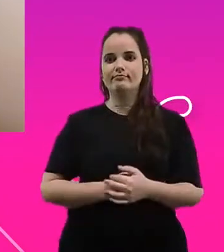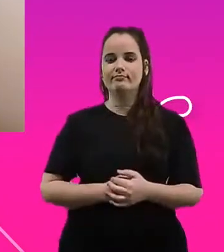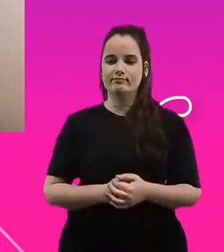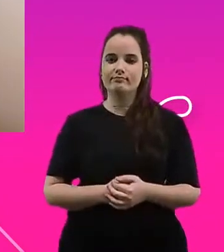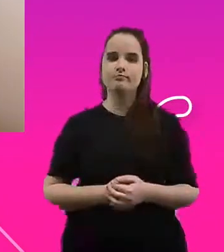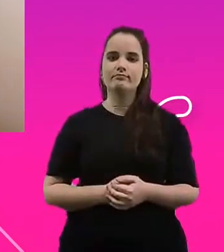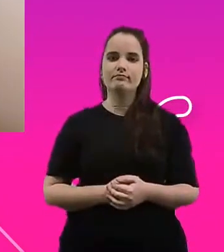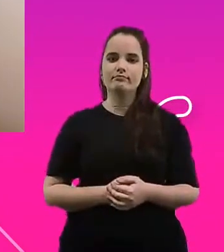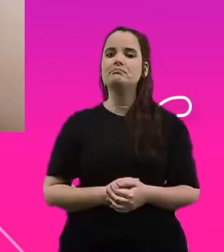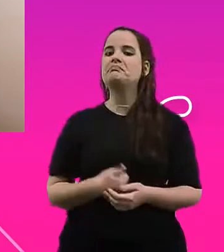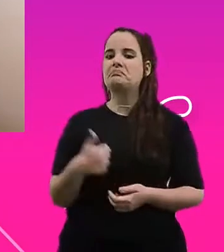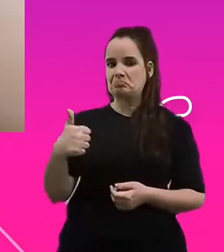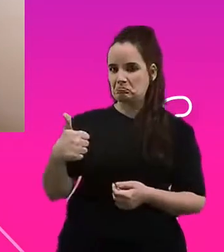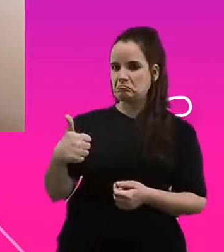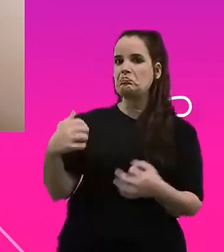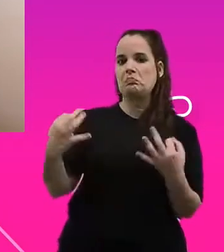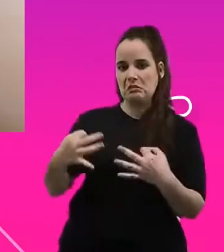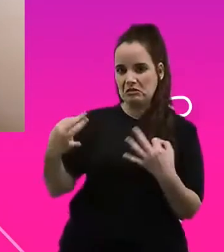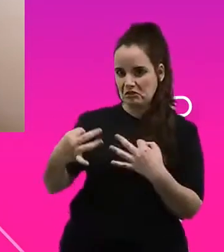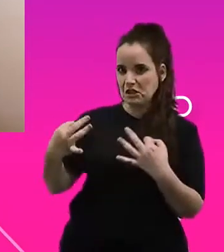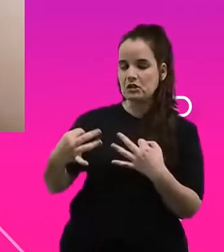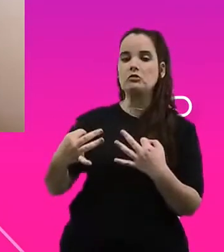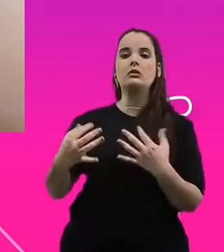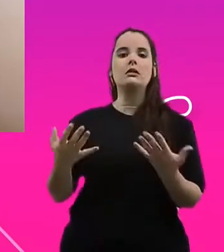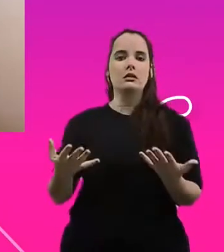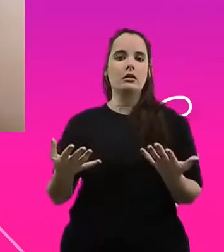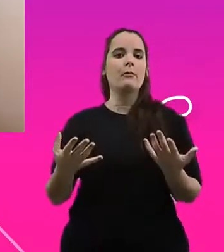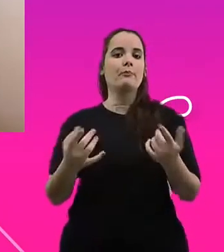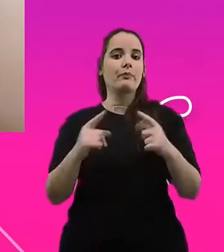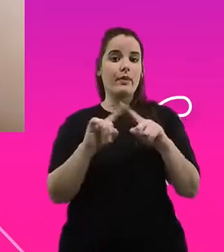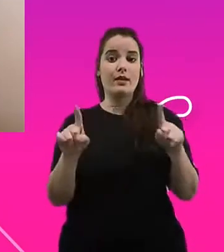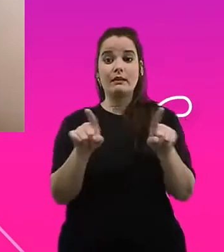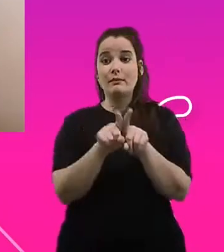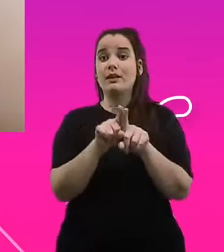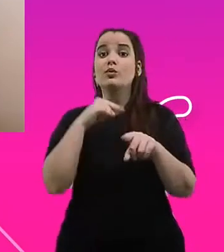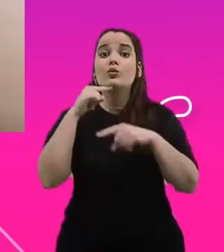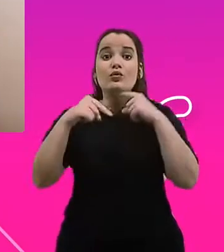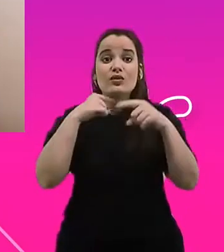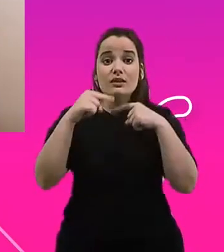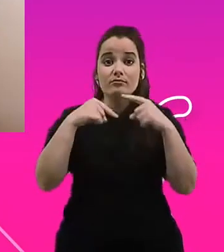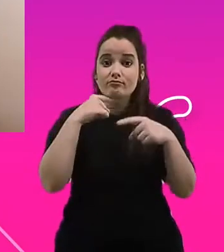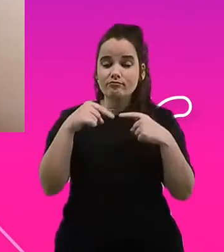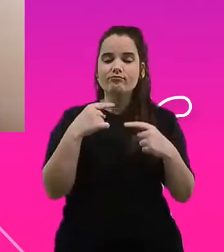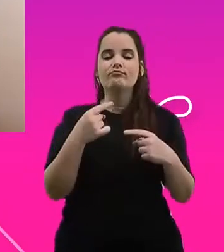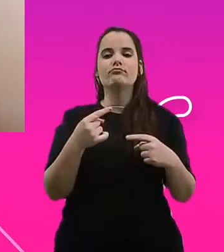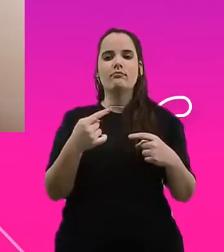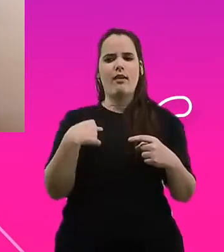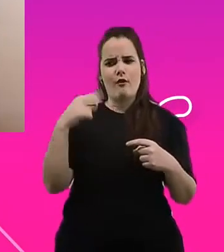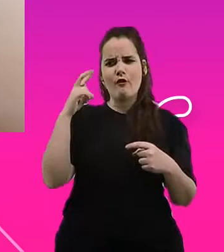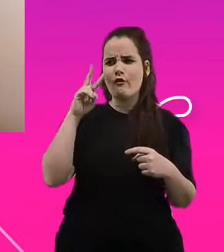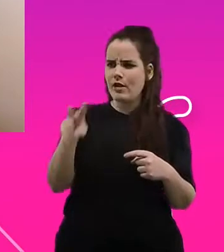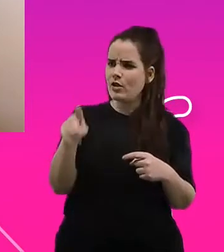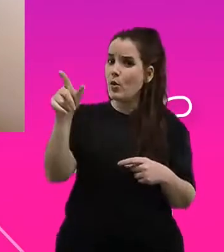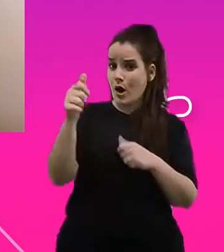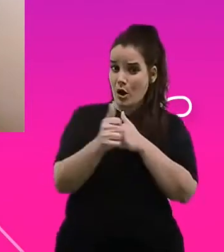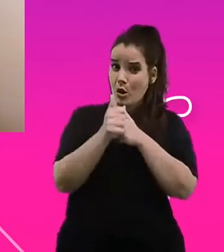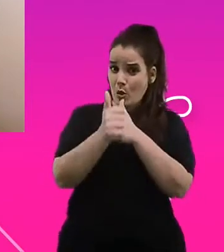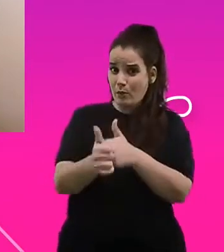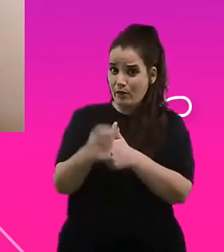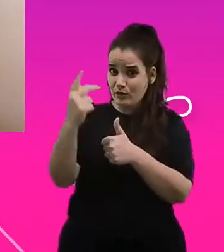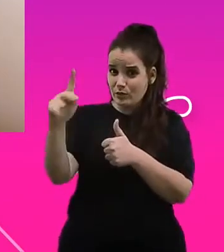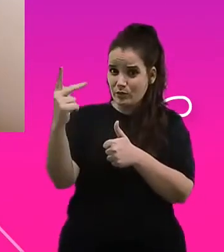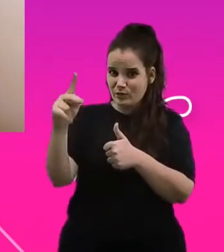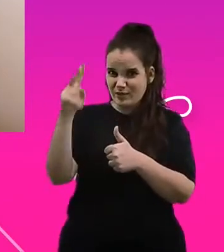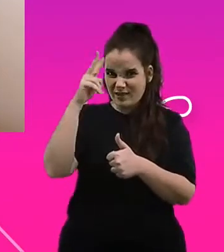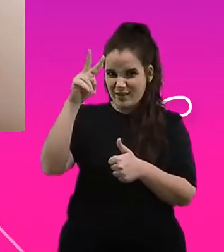Perfeito. André, queria emendar nesse seu ponto, mas é também uma pergunta que eu já queria te fazer, assim, que eu vejo, eu te acompanho desde a Moda Imita a